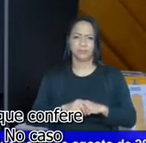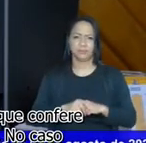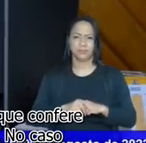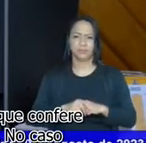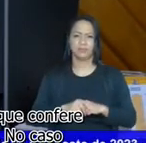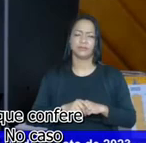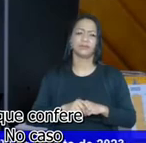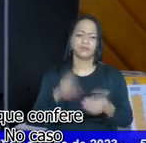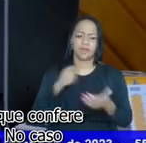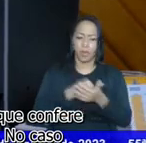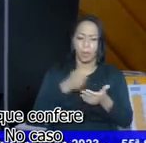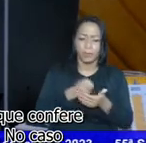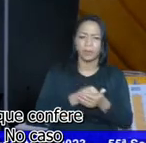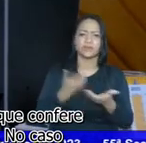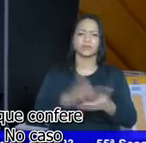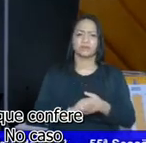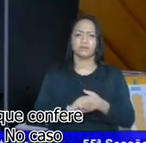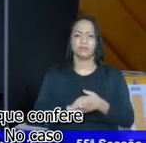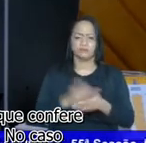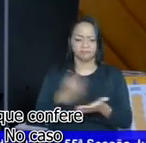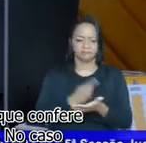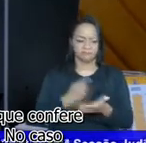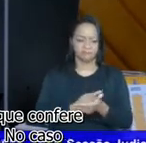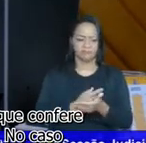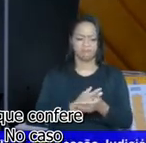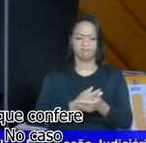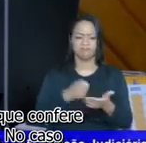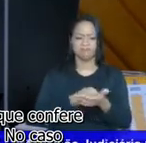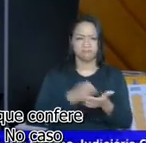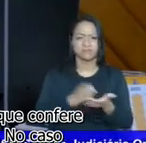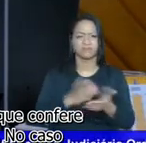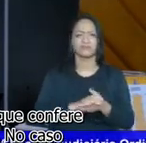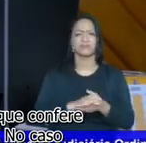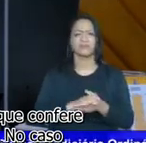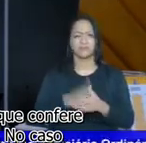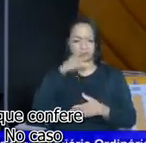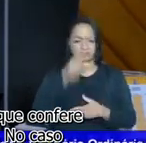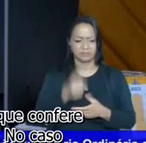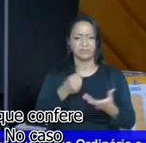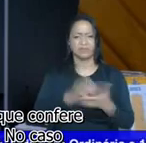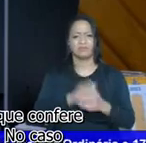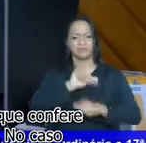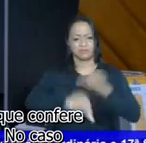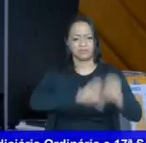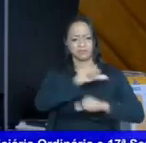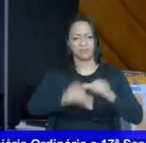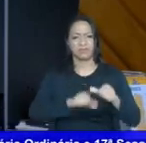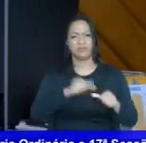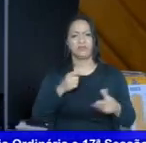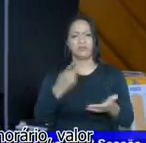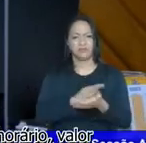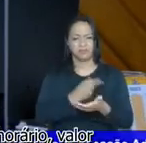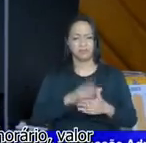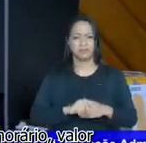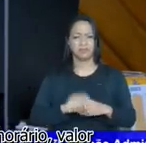É exatamente a obrigação decorrente da ofensa ao dever que confere força normativa e efetividade transformadora dos fatos.